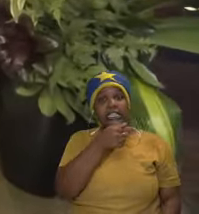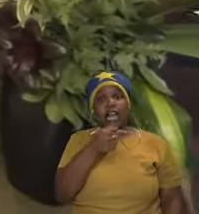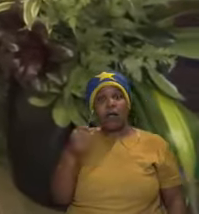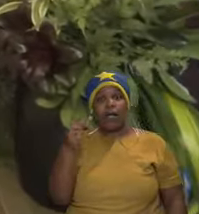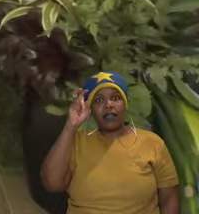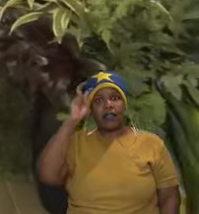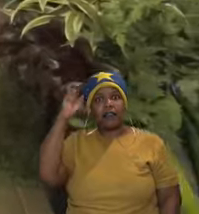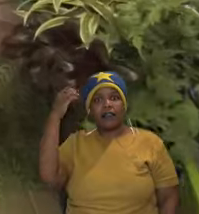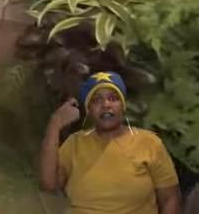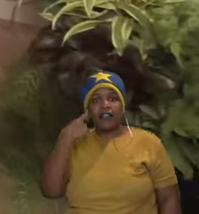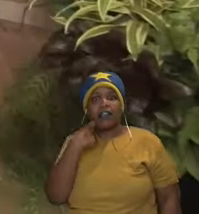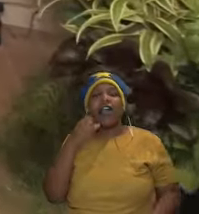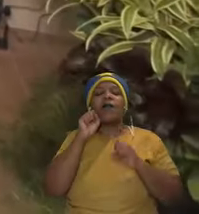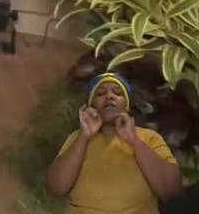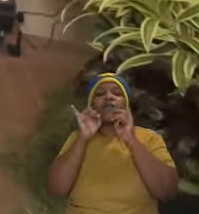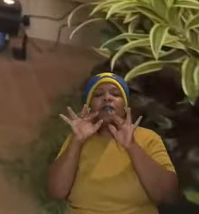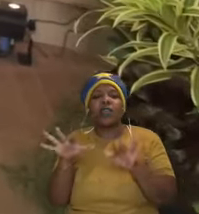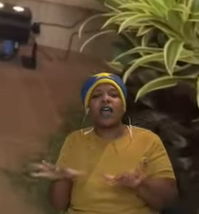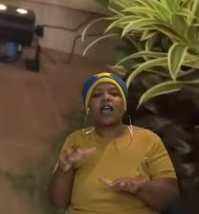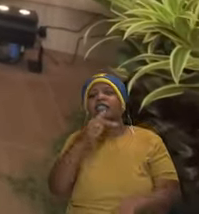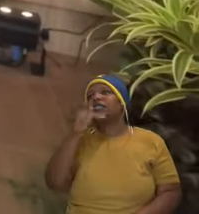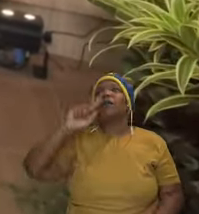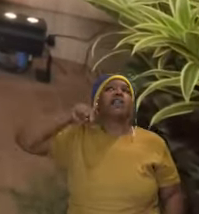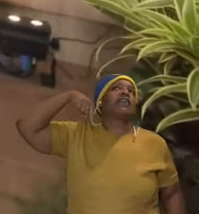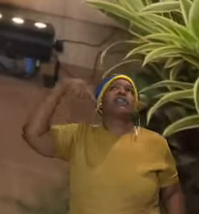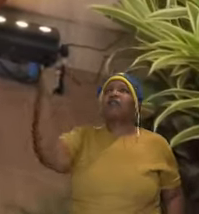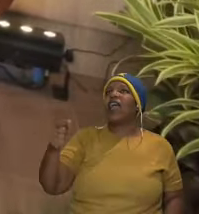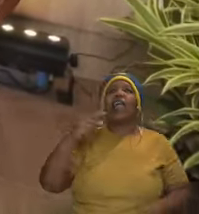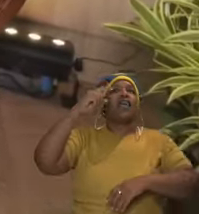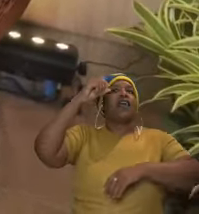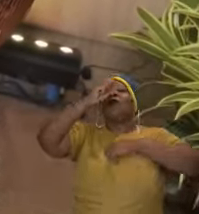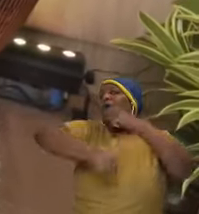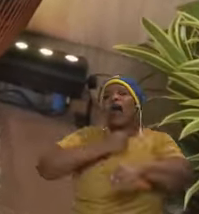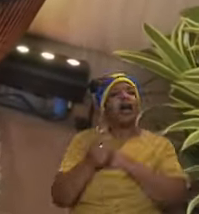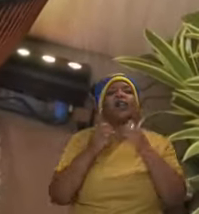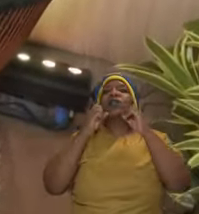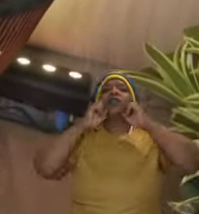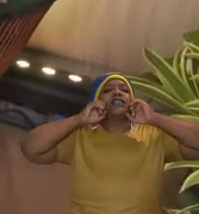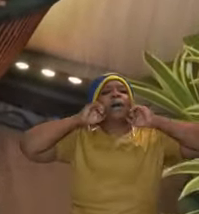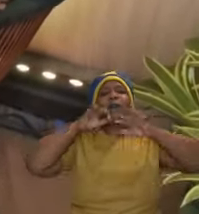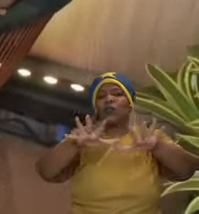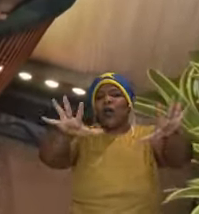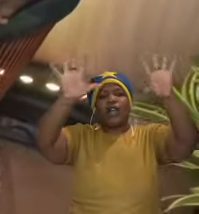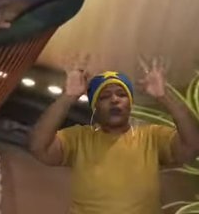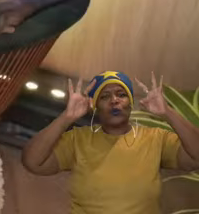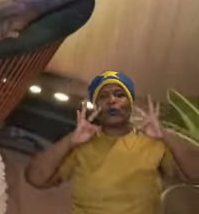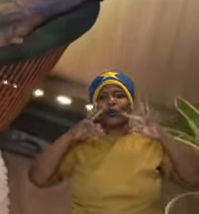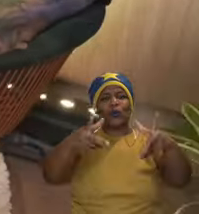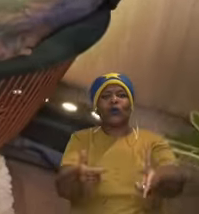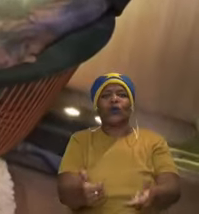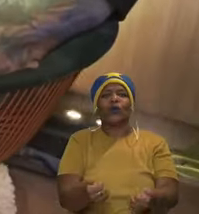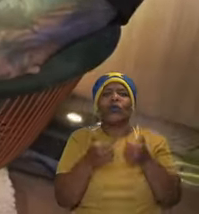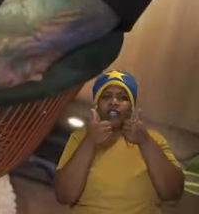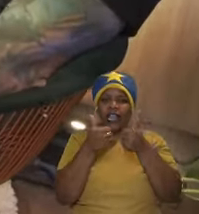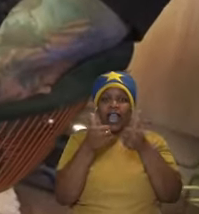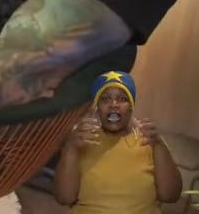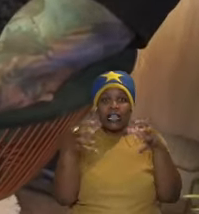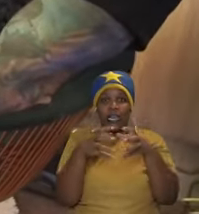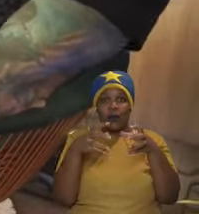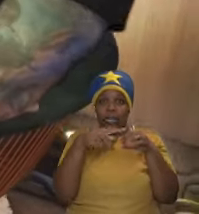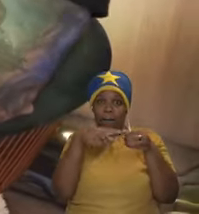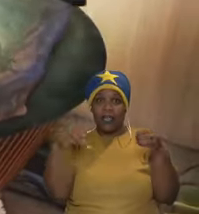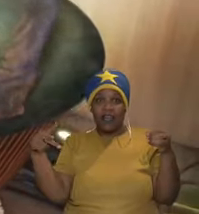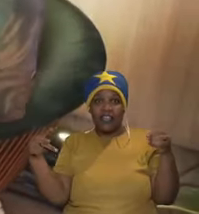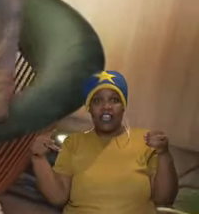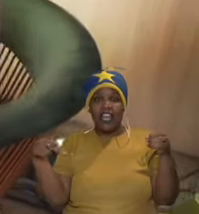seja abençoado. E que a semana que vem e que o resto do ano, que tudo seja abençoado, mano. E é isso aí, isso foi Tribo da Periferia,